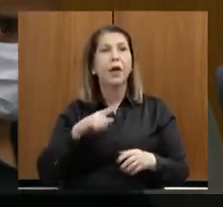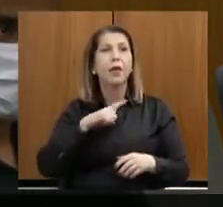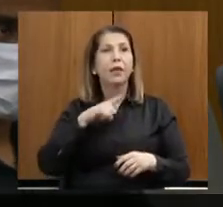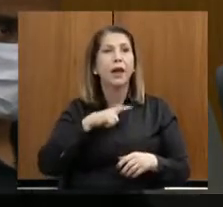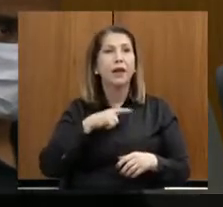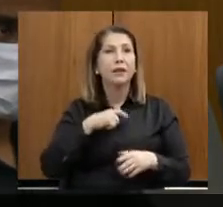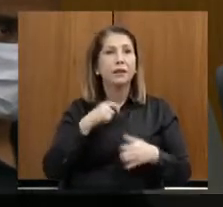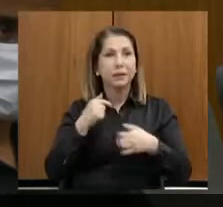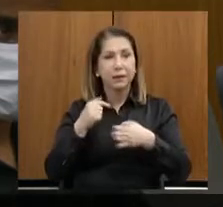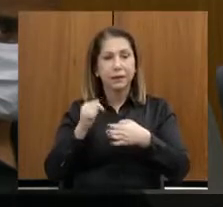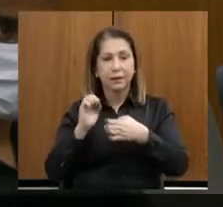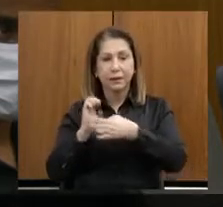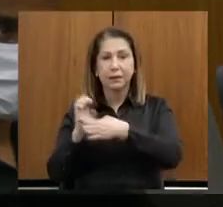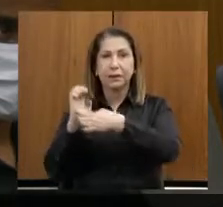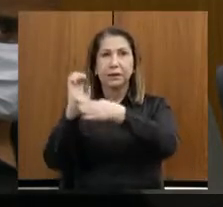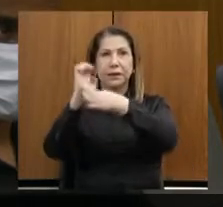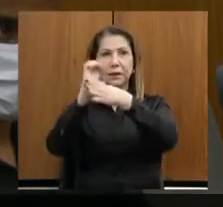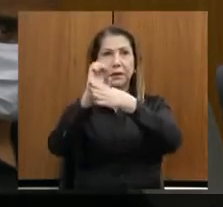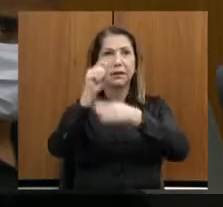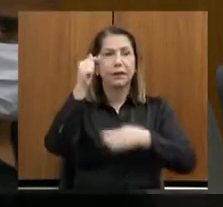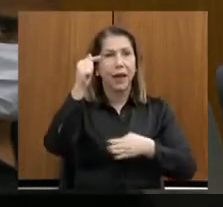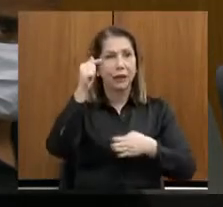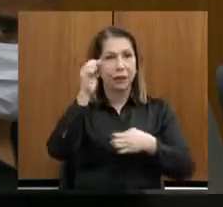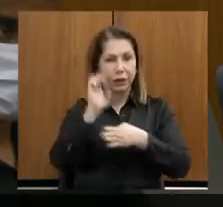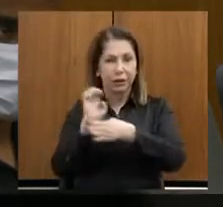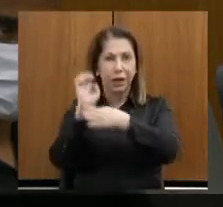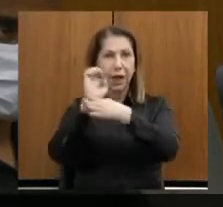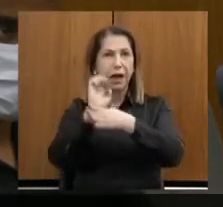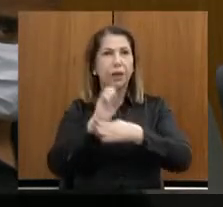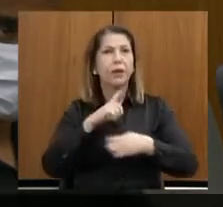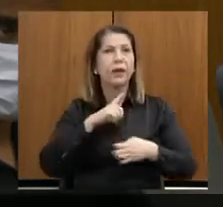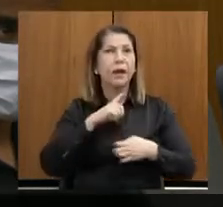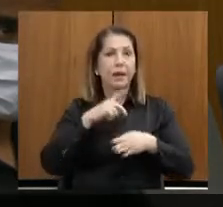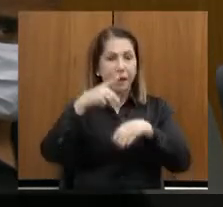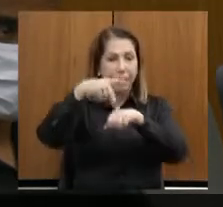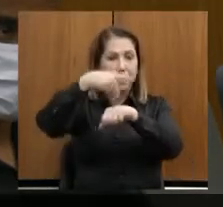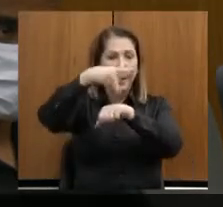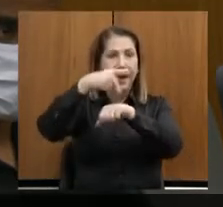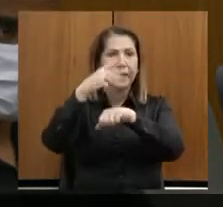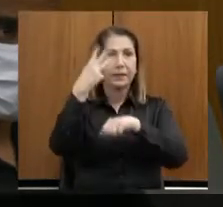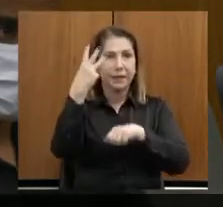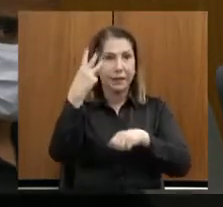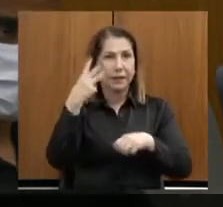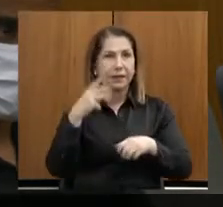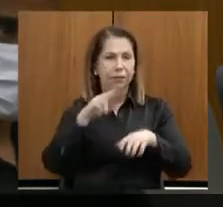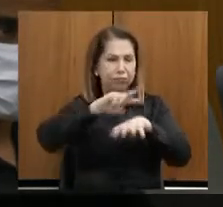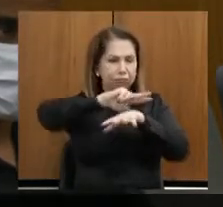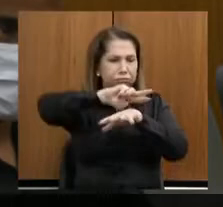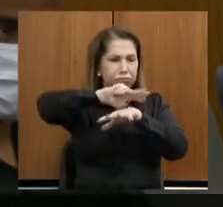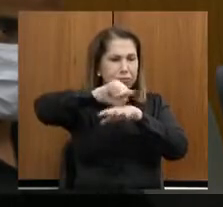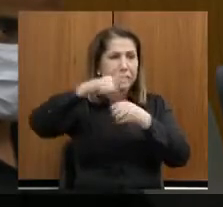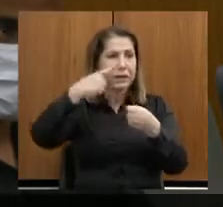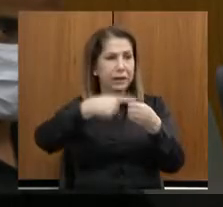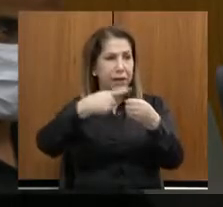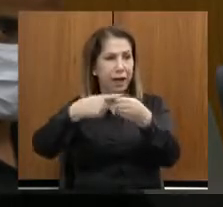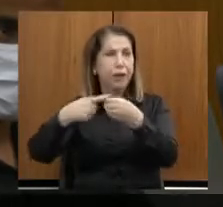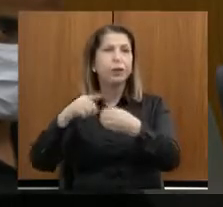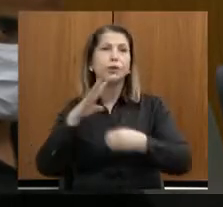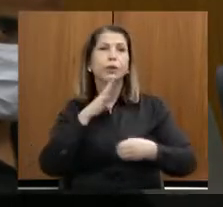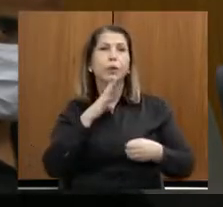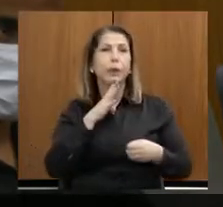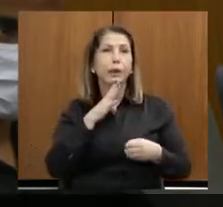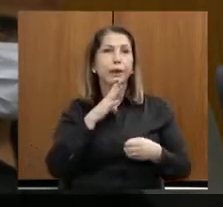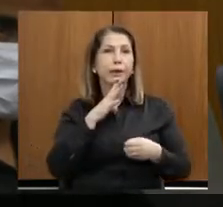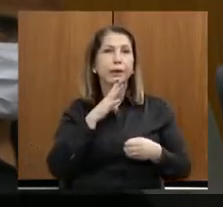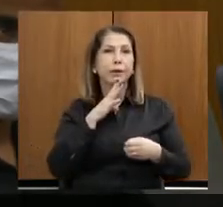eu conheço três países emergente eu conheço uma infinidade de cidades e com isso eu